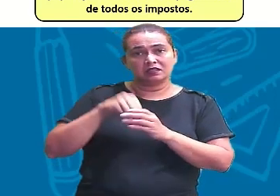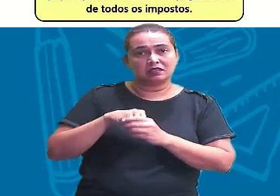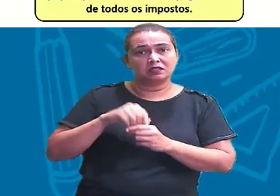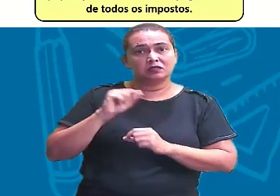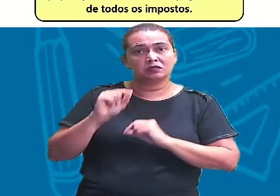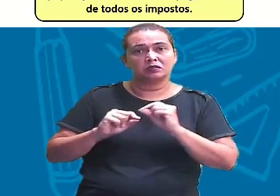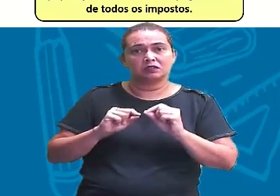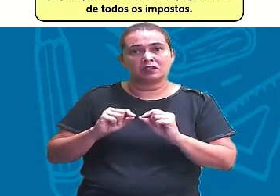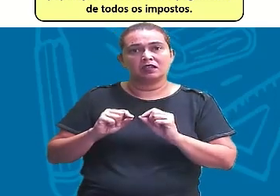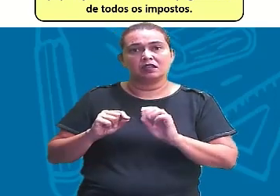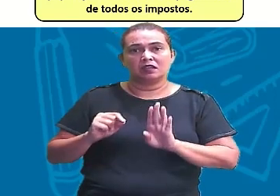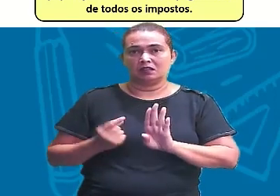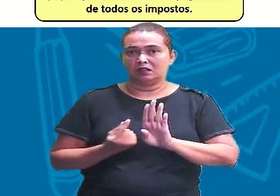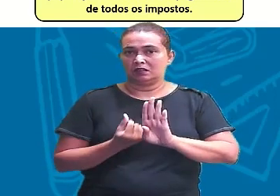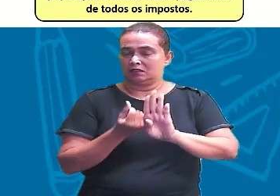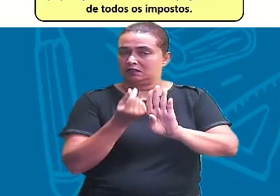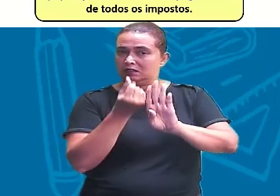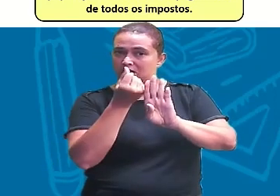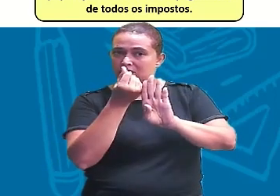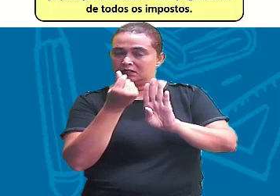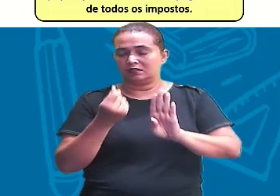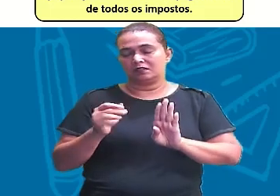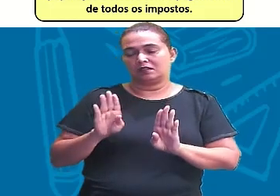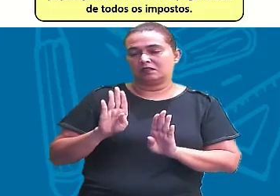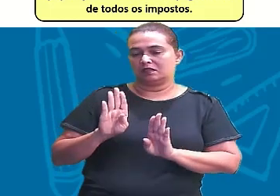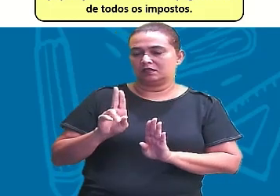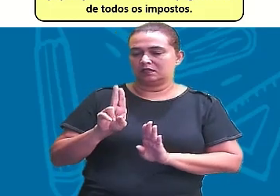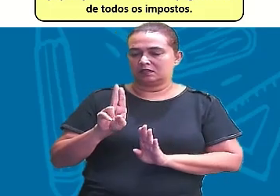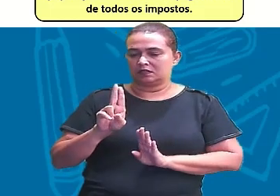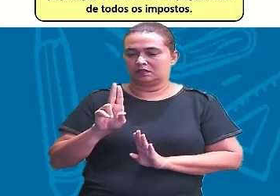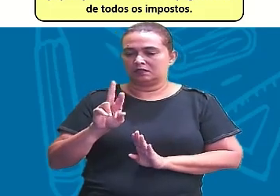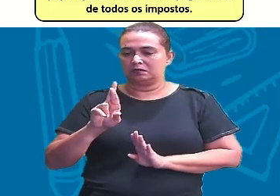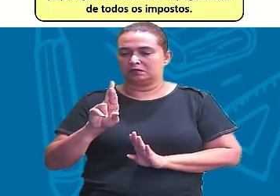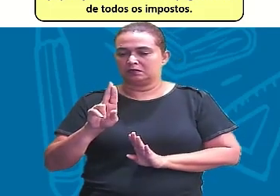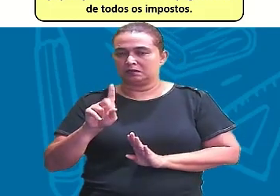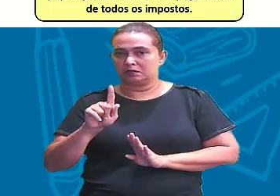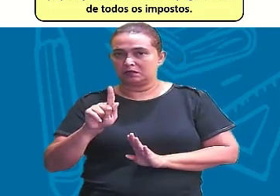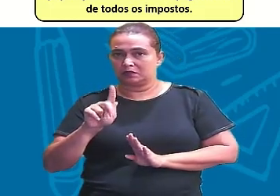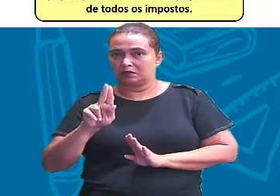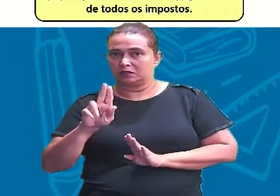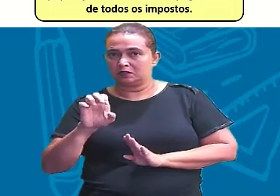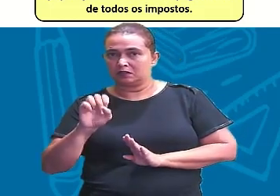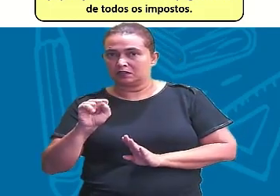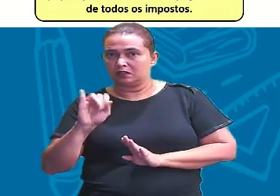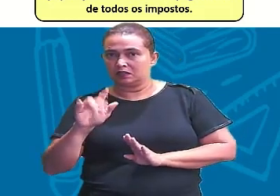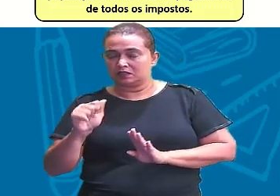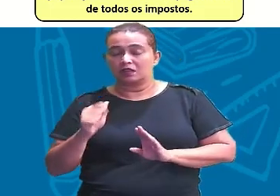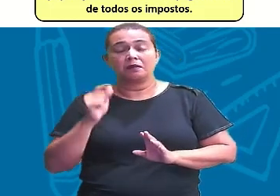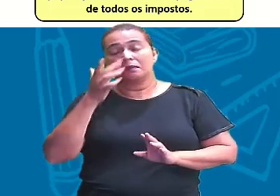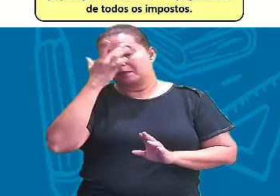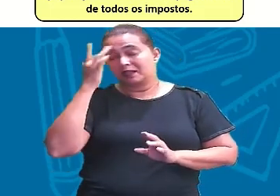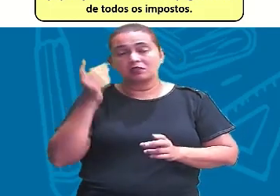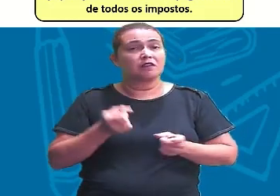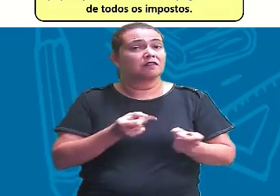grupo a burguesia, né? Que eram o quê? Era uma população um pouco mais rica, eram os